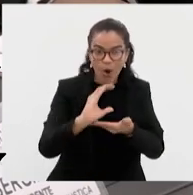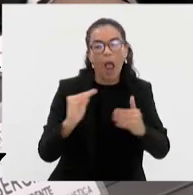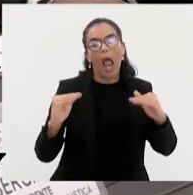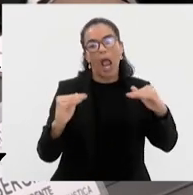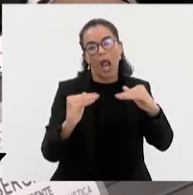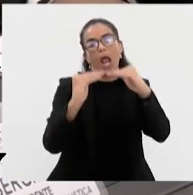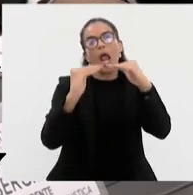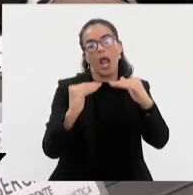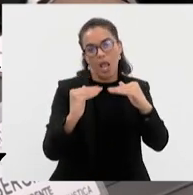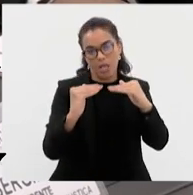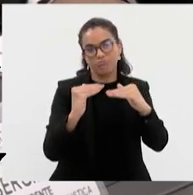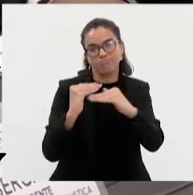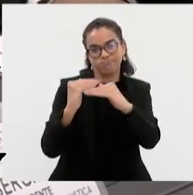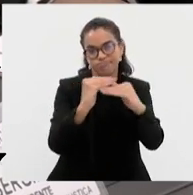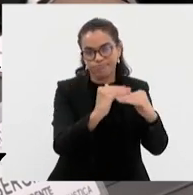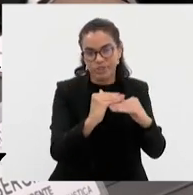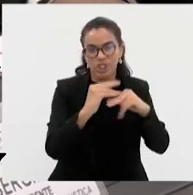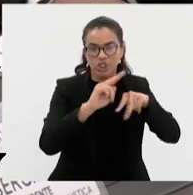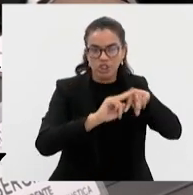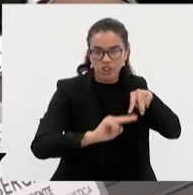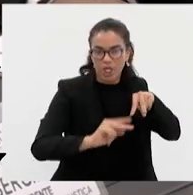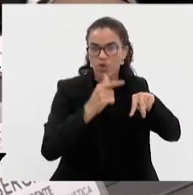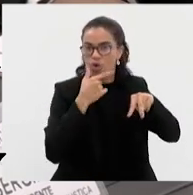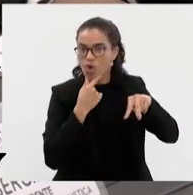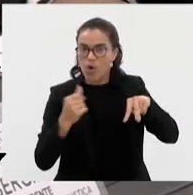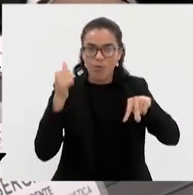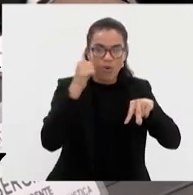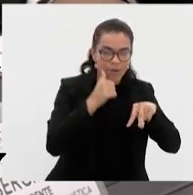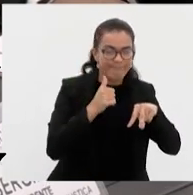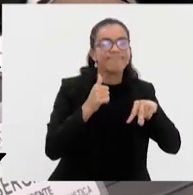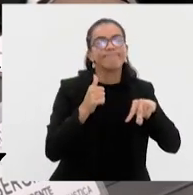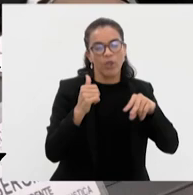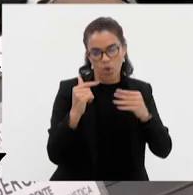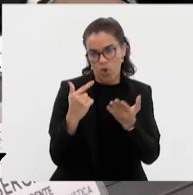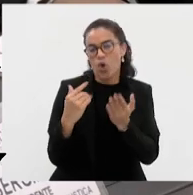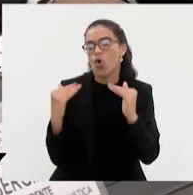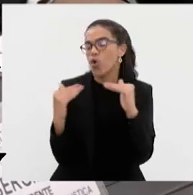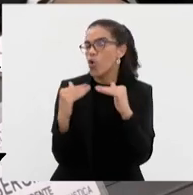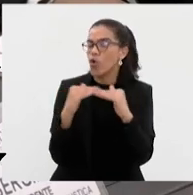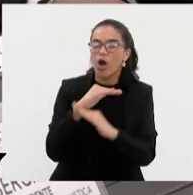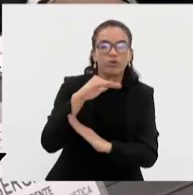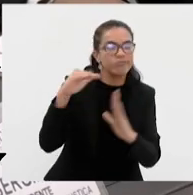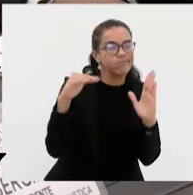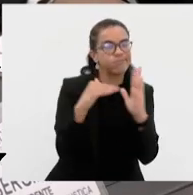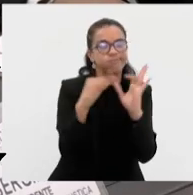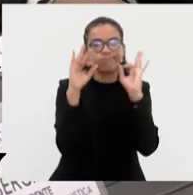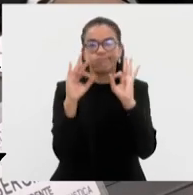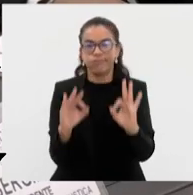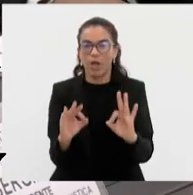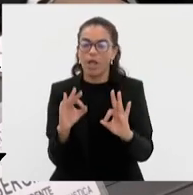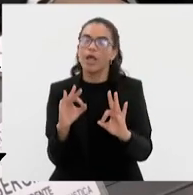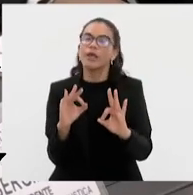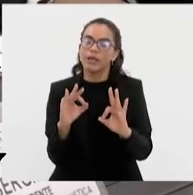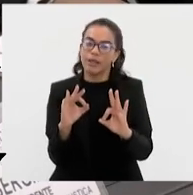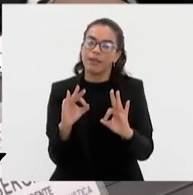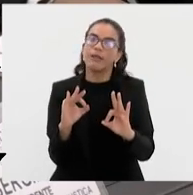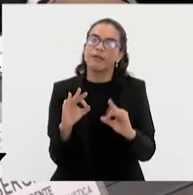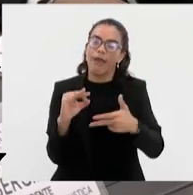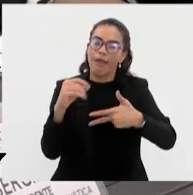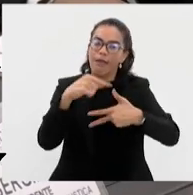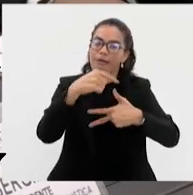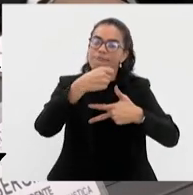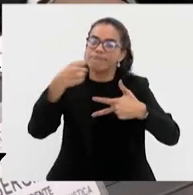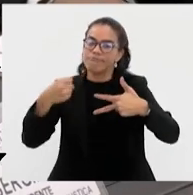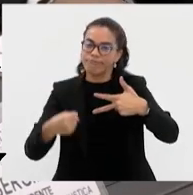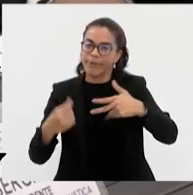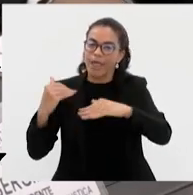para gênero feminino e gênero masculino. Eu concordo plenamente com isso, que o poder público tenha que fomentar